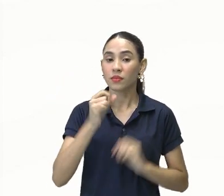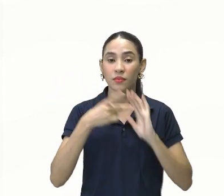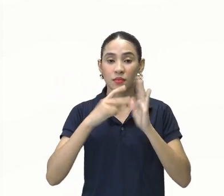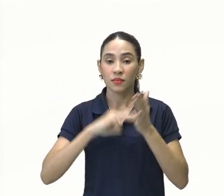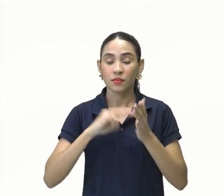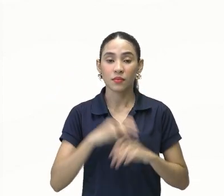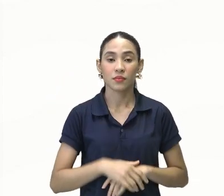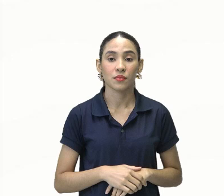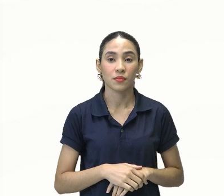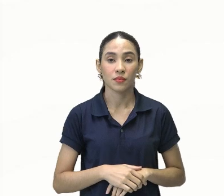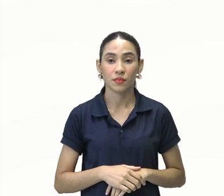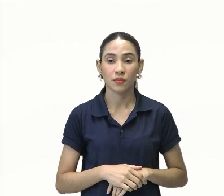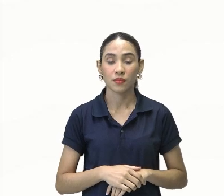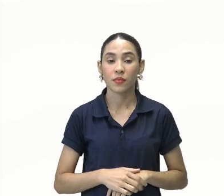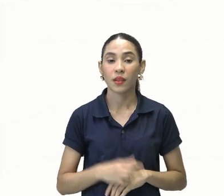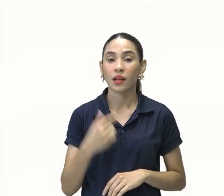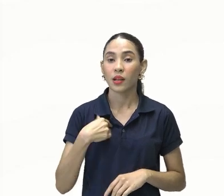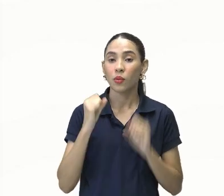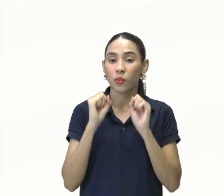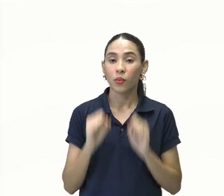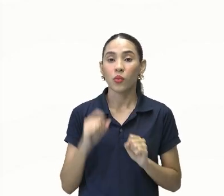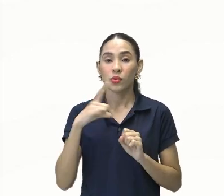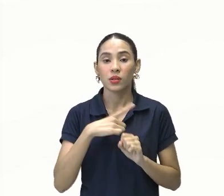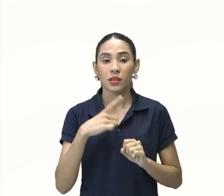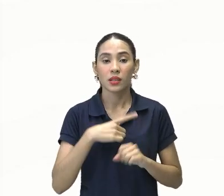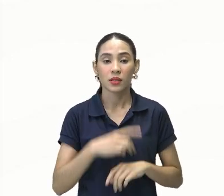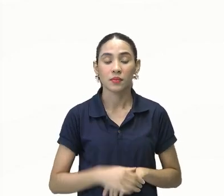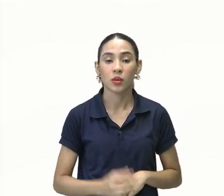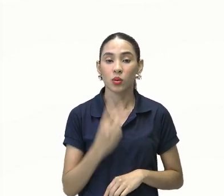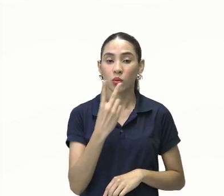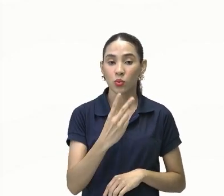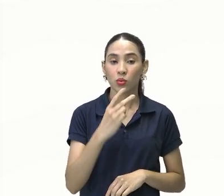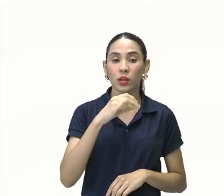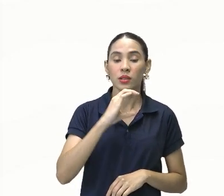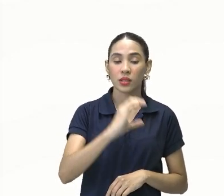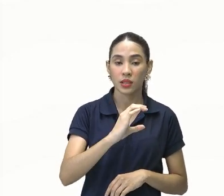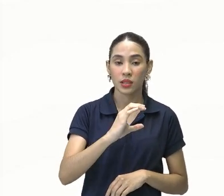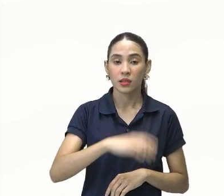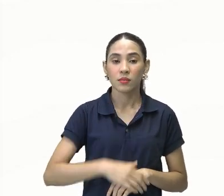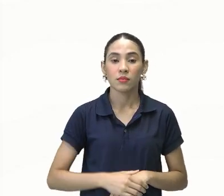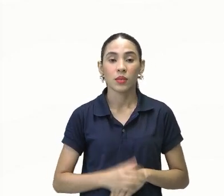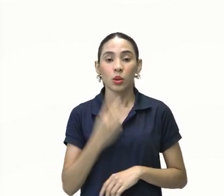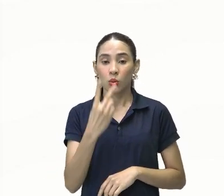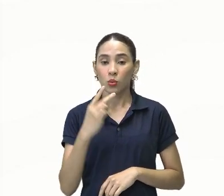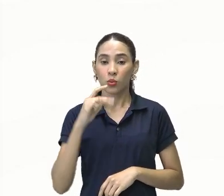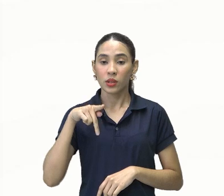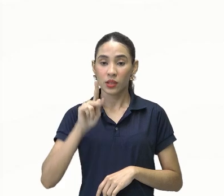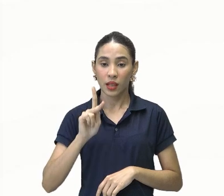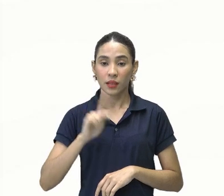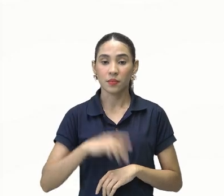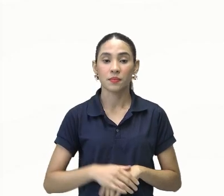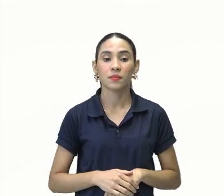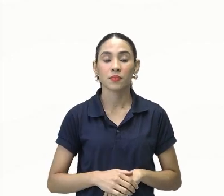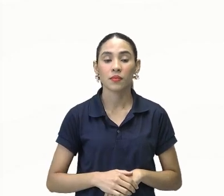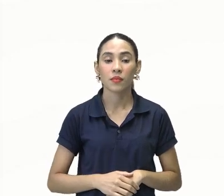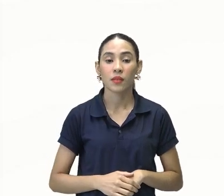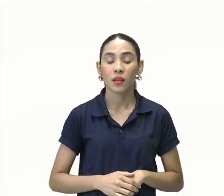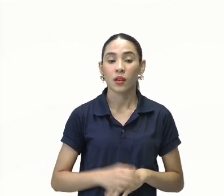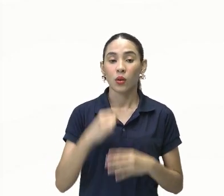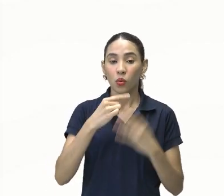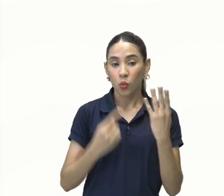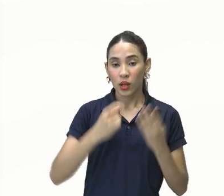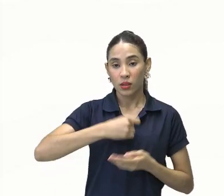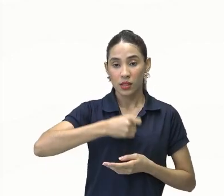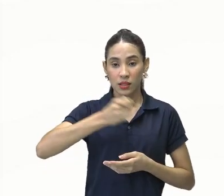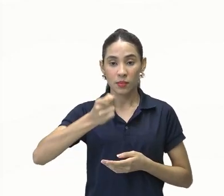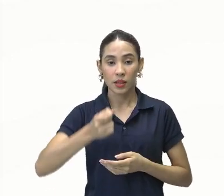significa? Que eu posso obter 2 caras e 2 coroas em 4